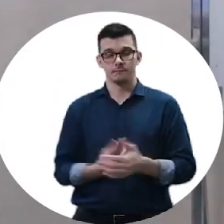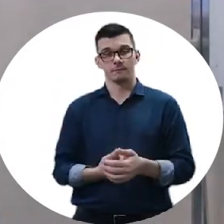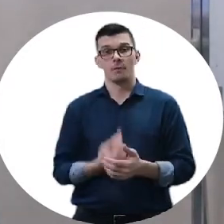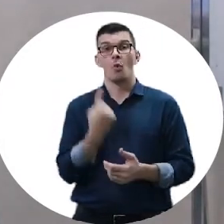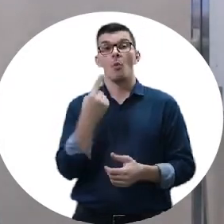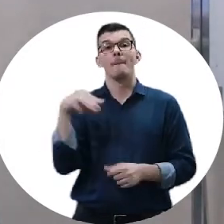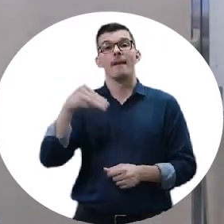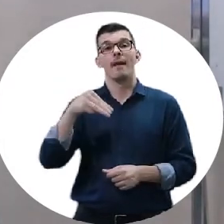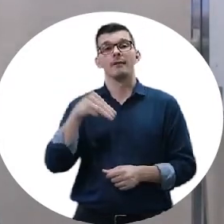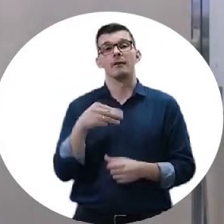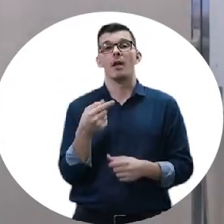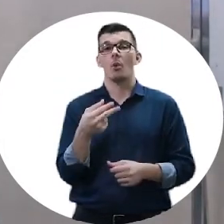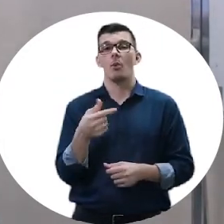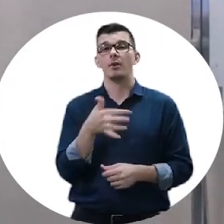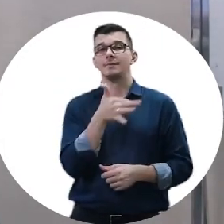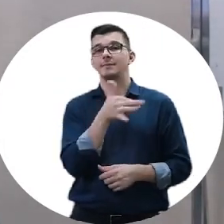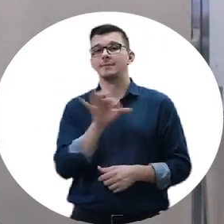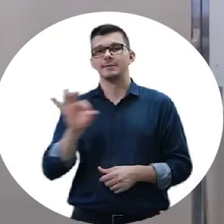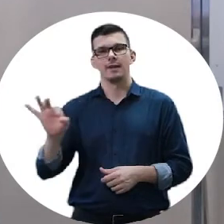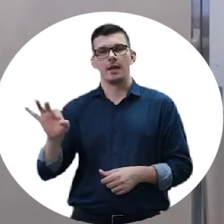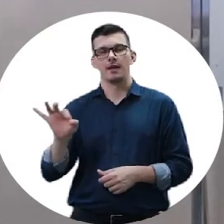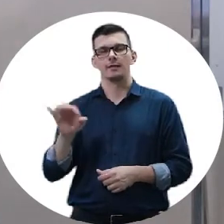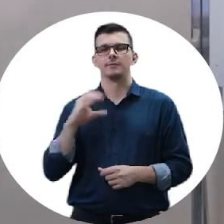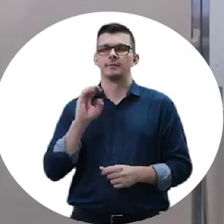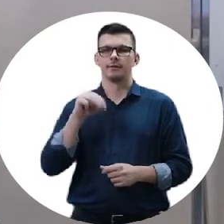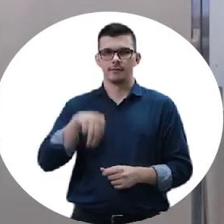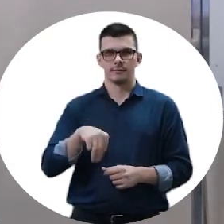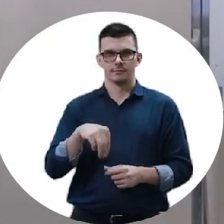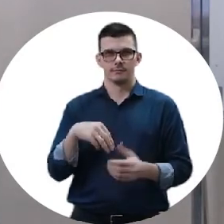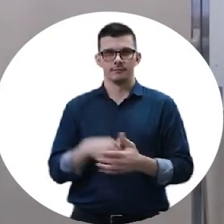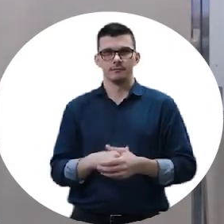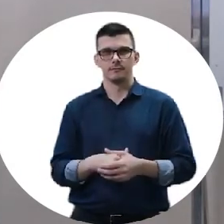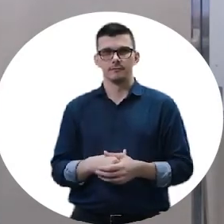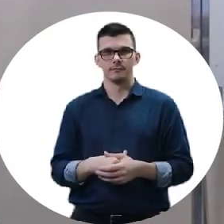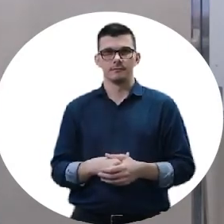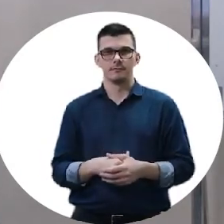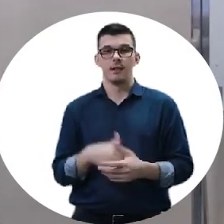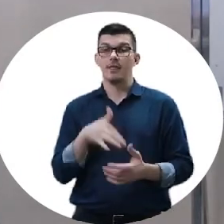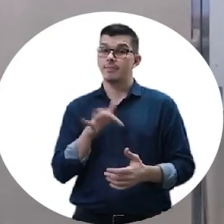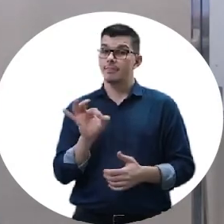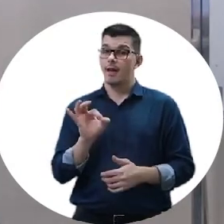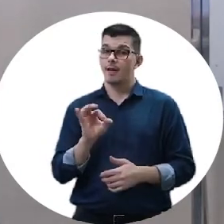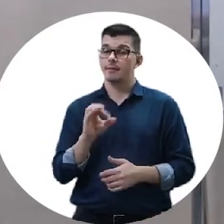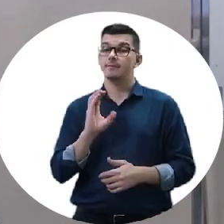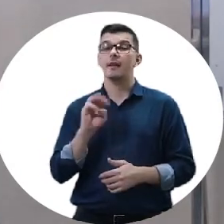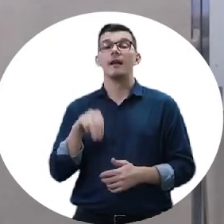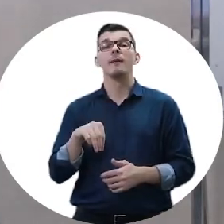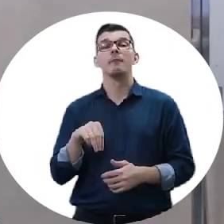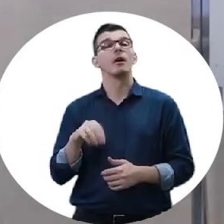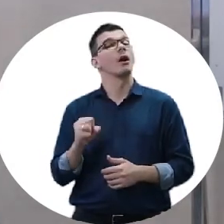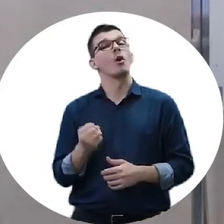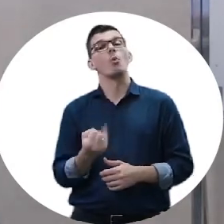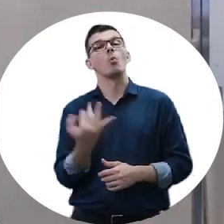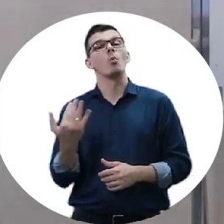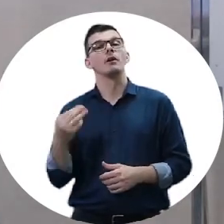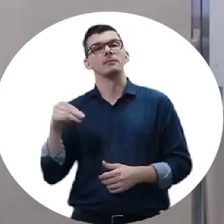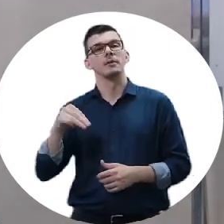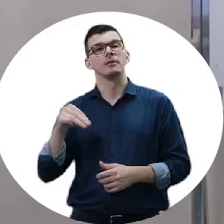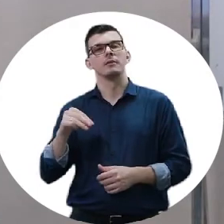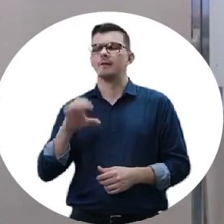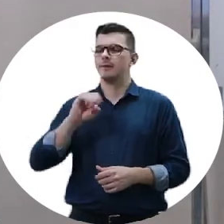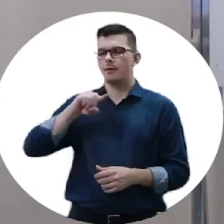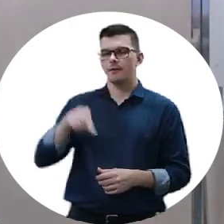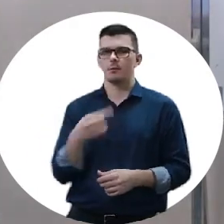metro corresponde a 100 centímetros. Logo, 10 centímetros corresponde a quantos metros? A